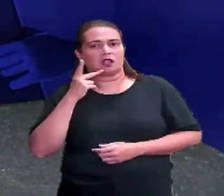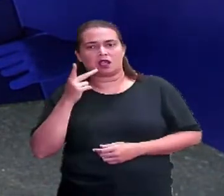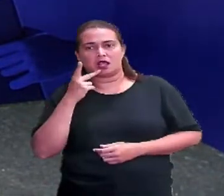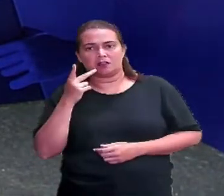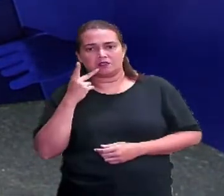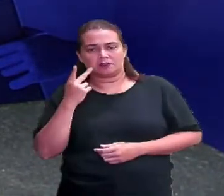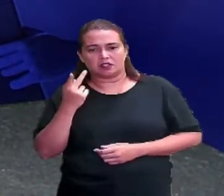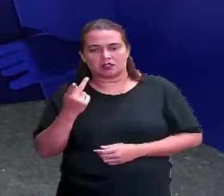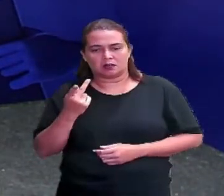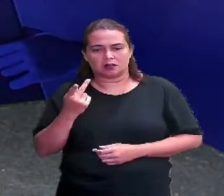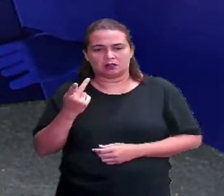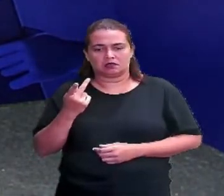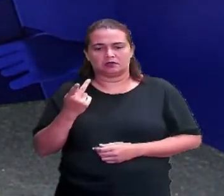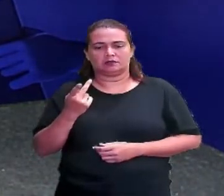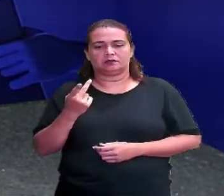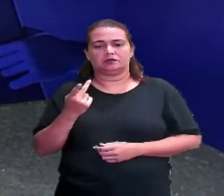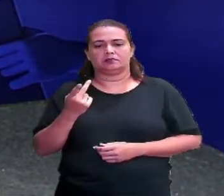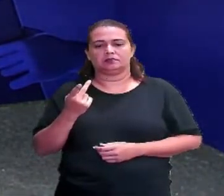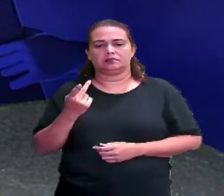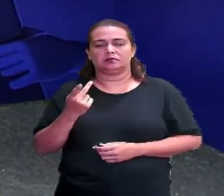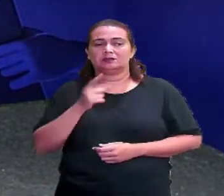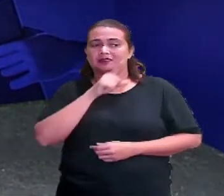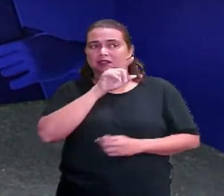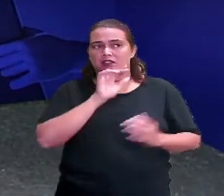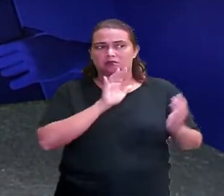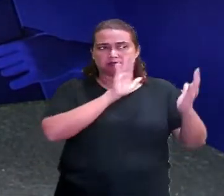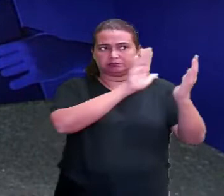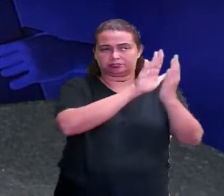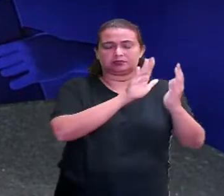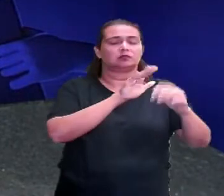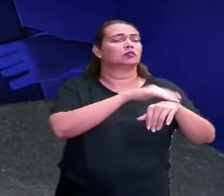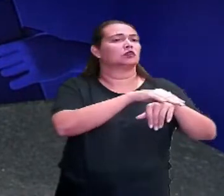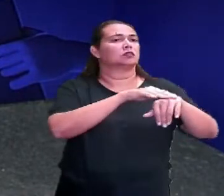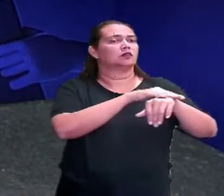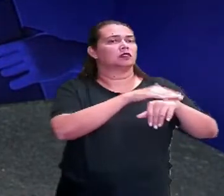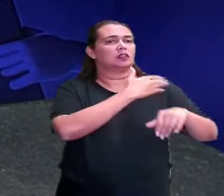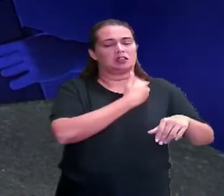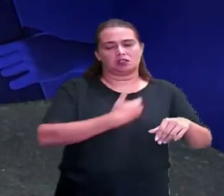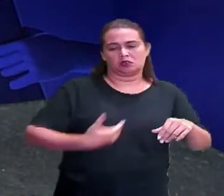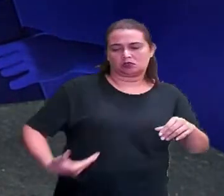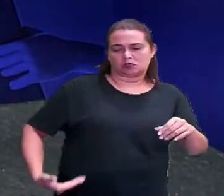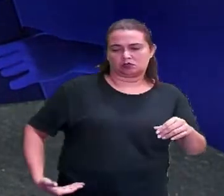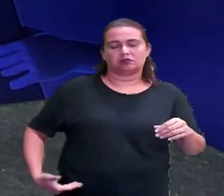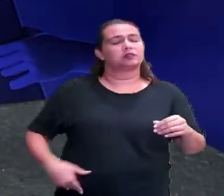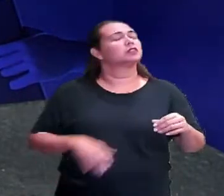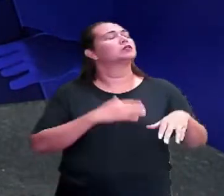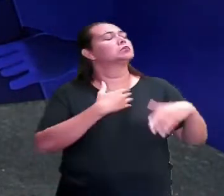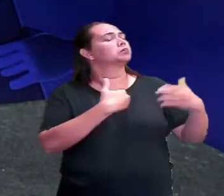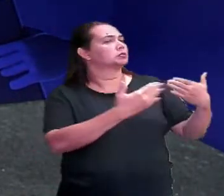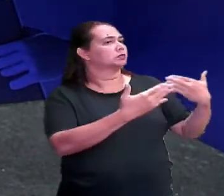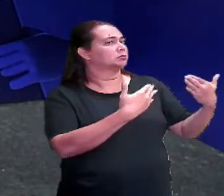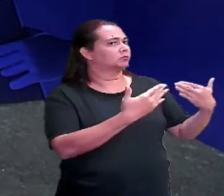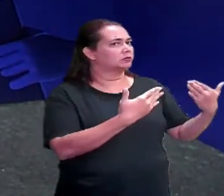linguagem na hora de se comunicar com outro diplomata, outro representante de outro país,